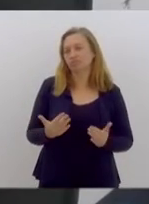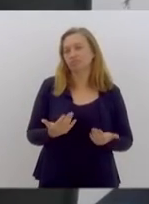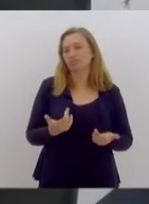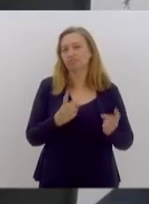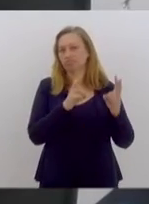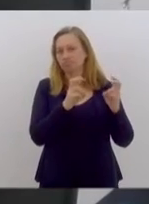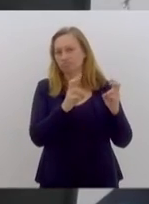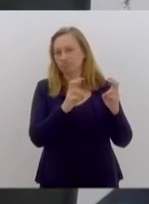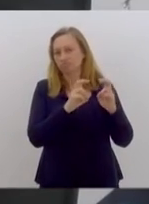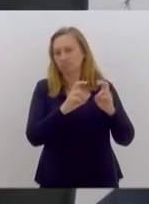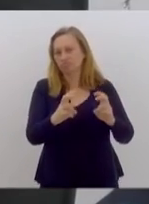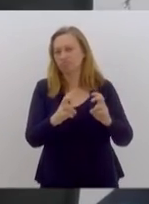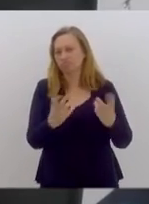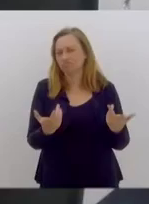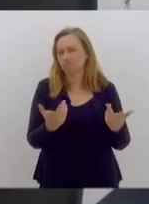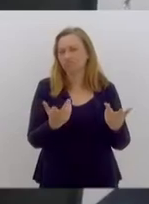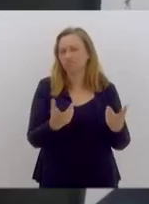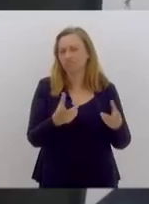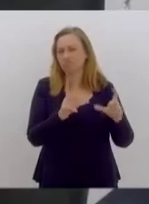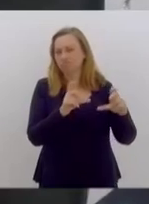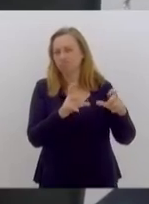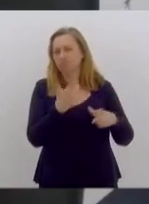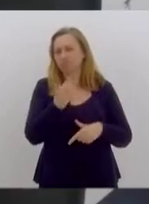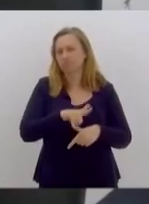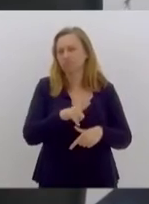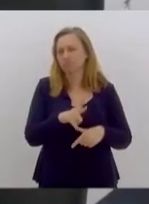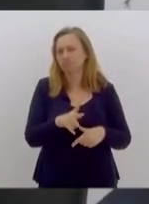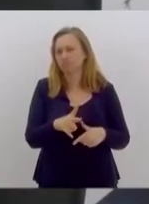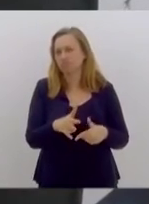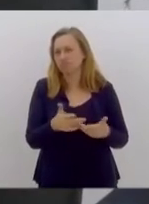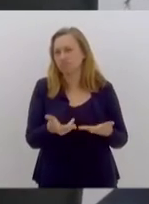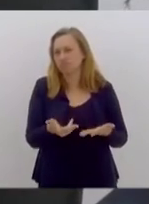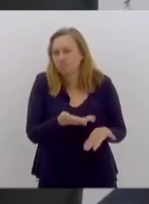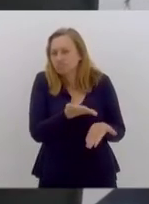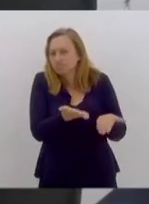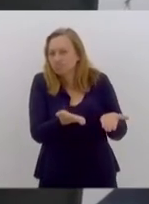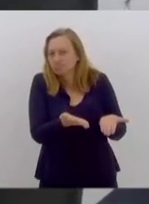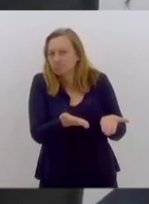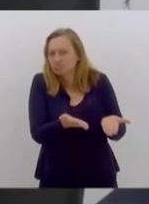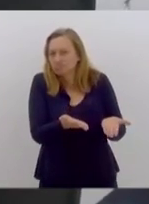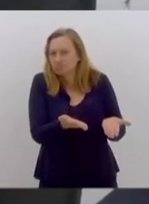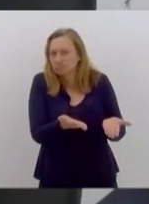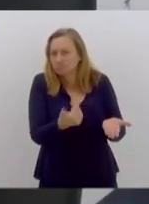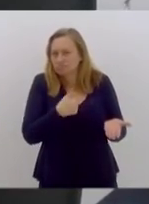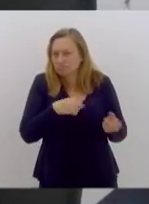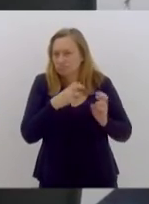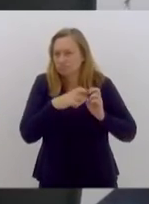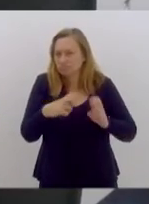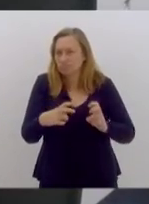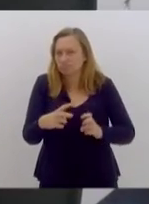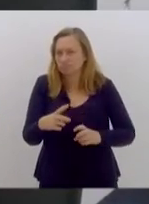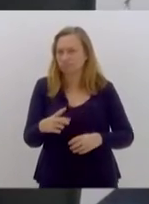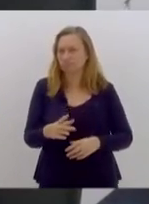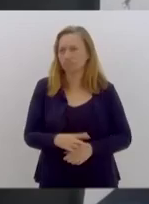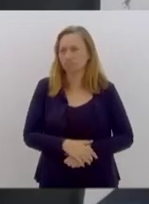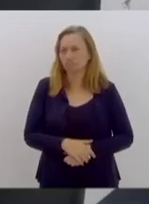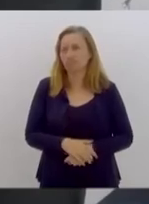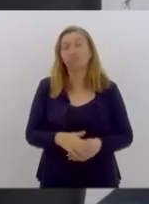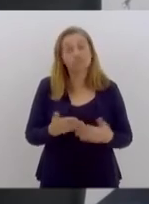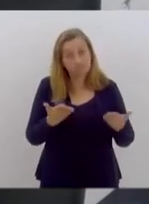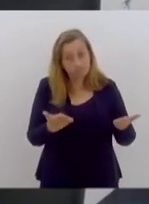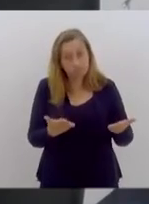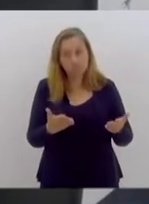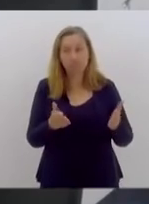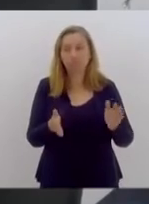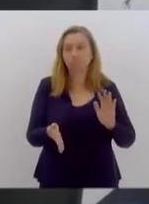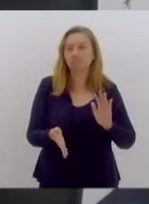fotografar de novo Será que vou ter que fotografar tudo de novo tá lá porque ontem então tá lá